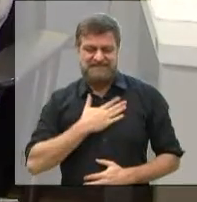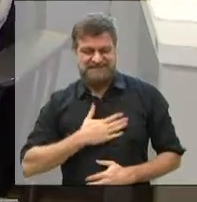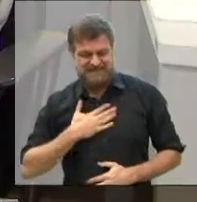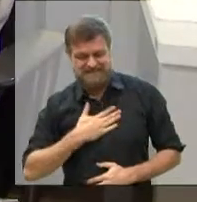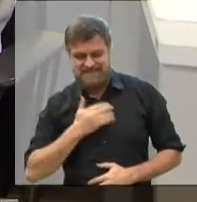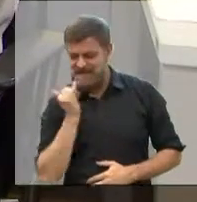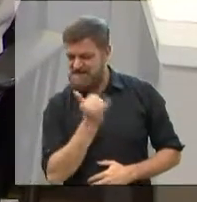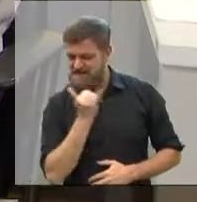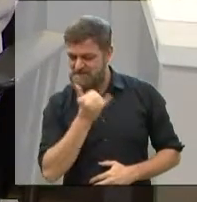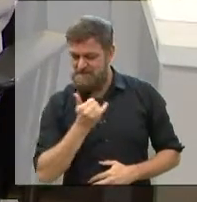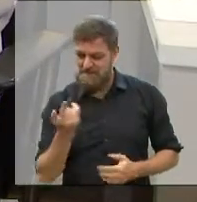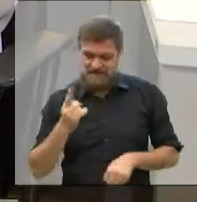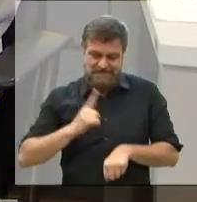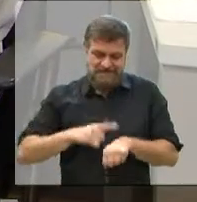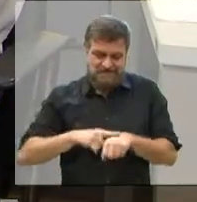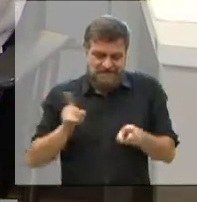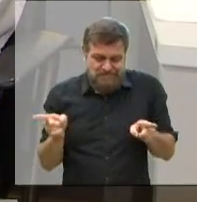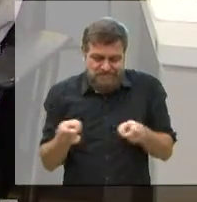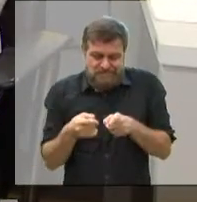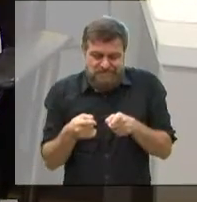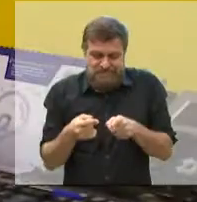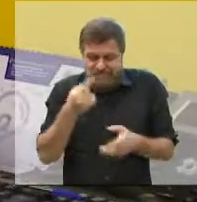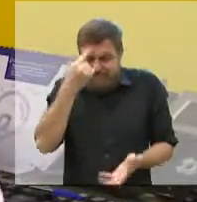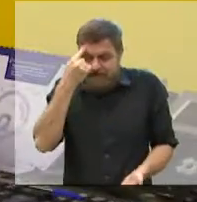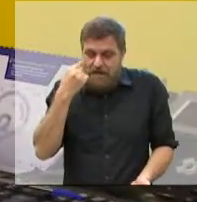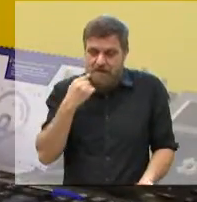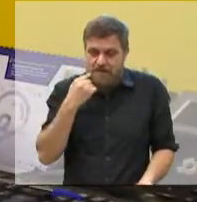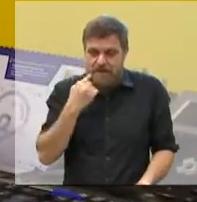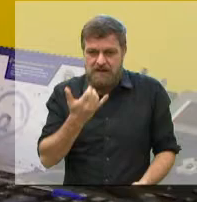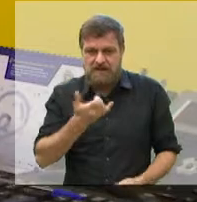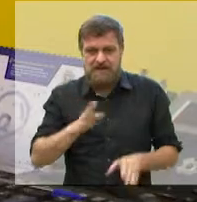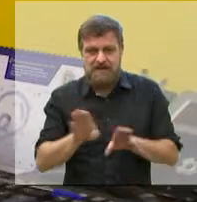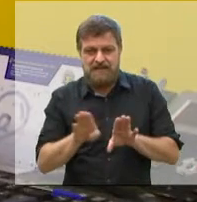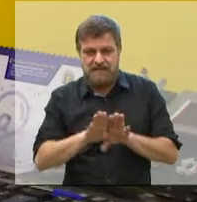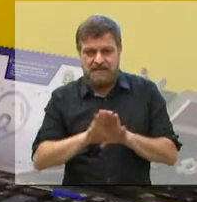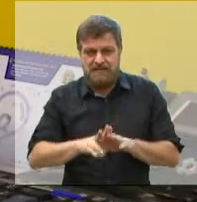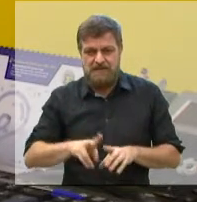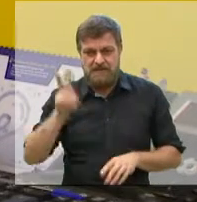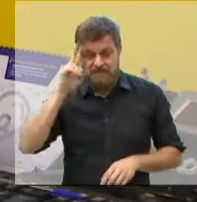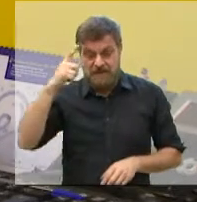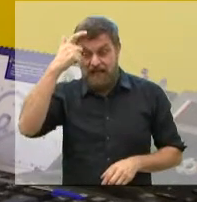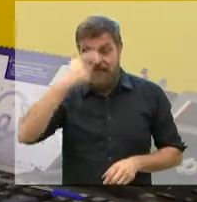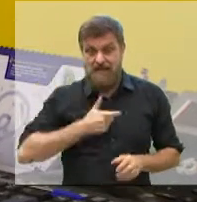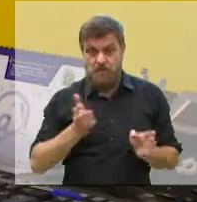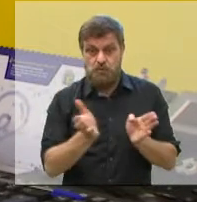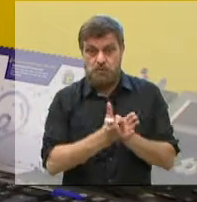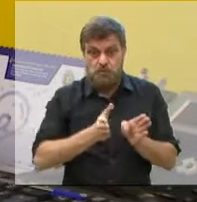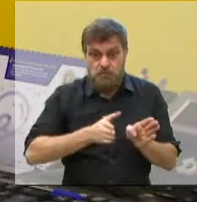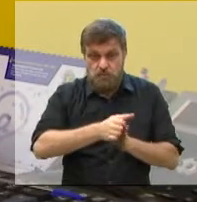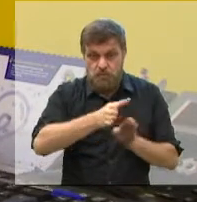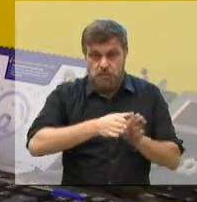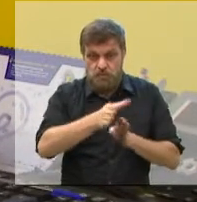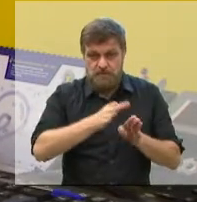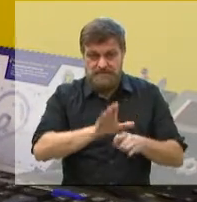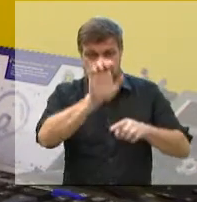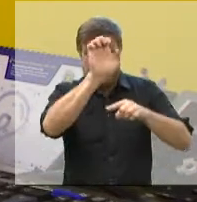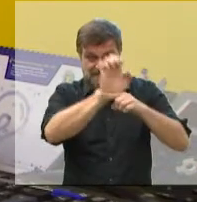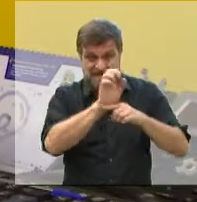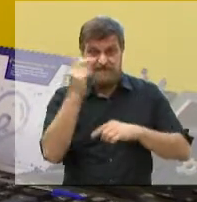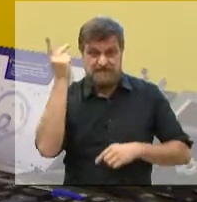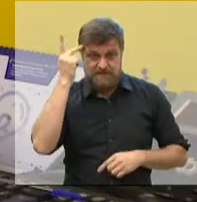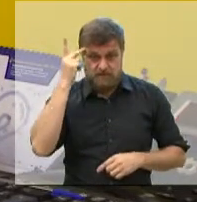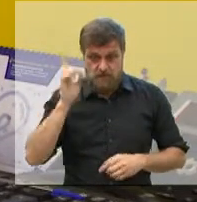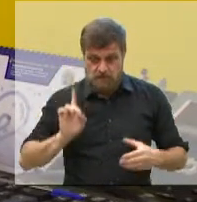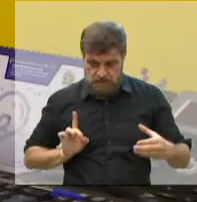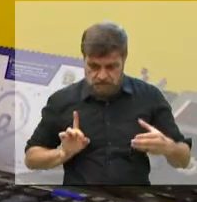curto. Mas eu gostaria só também de falar eu sou também conselheiro lá do pessoal lá a nível estadual